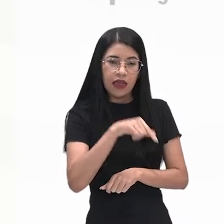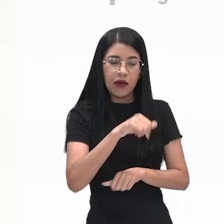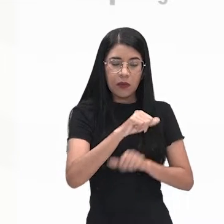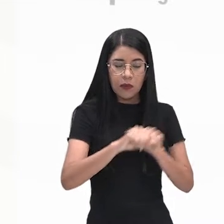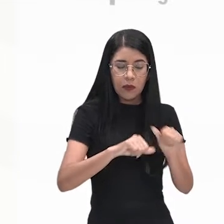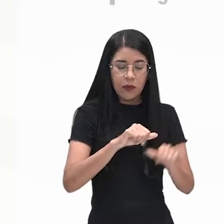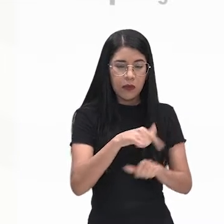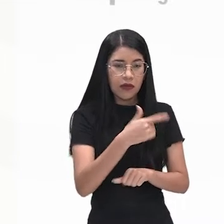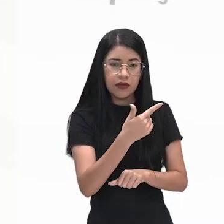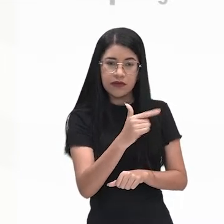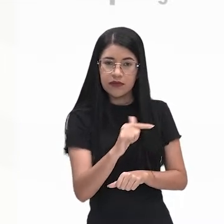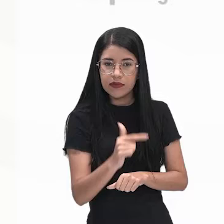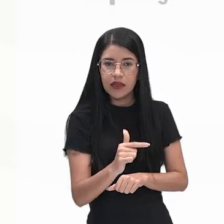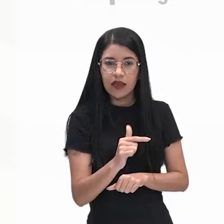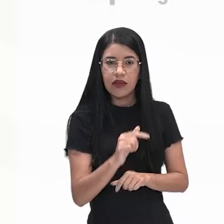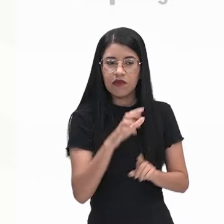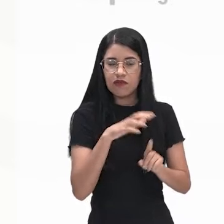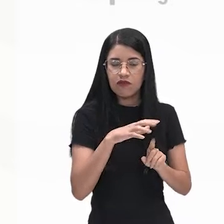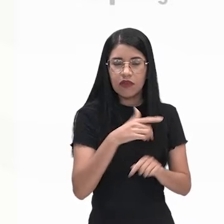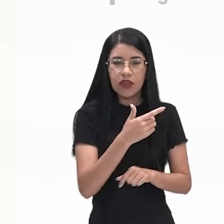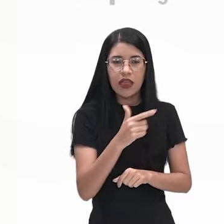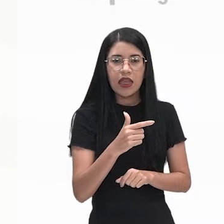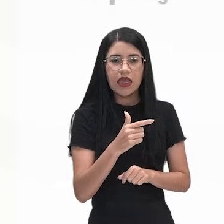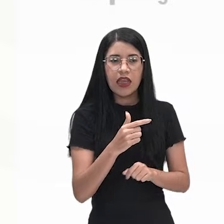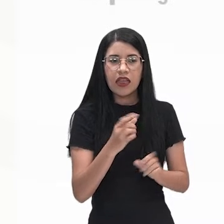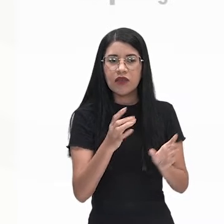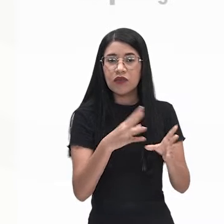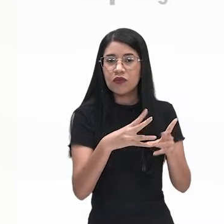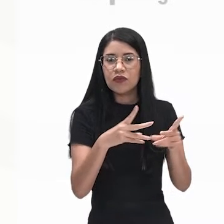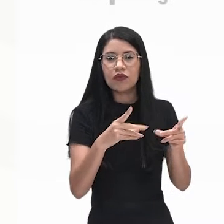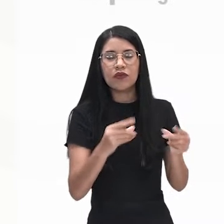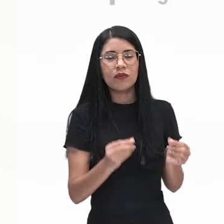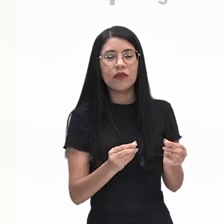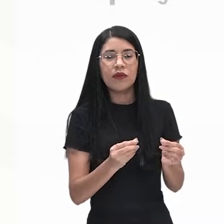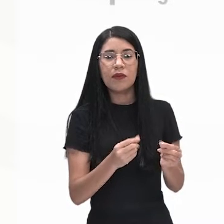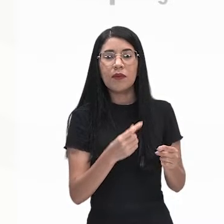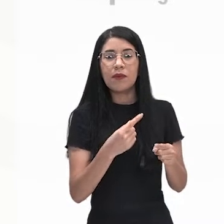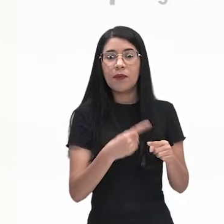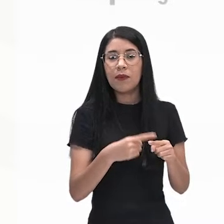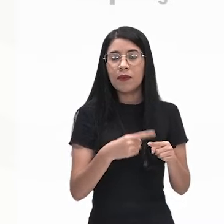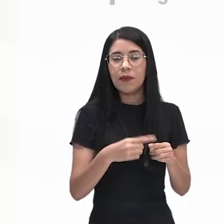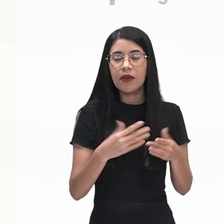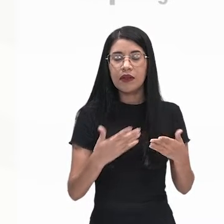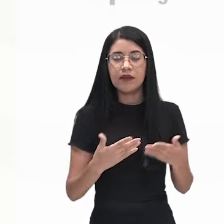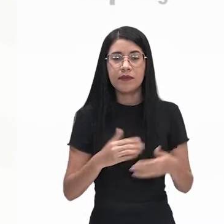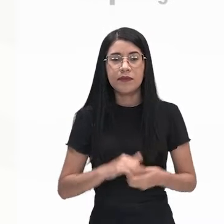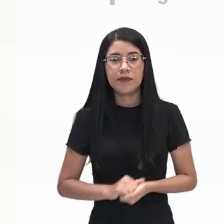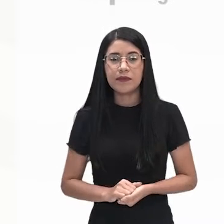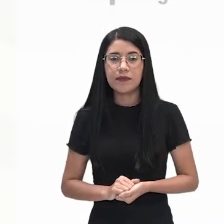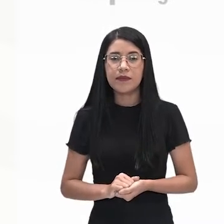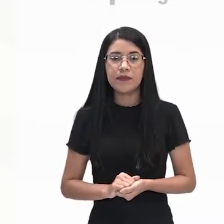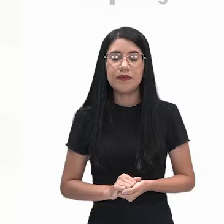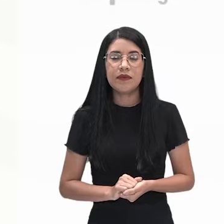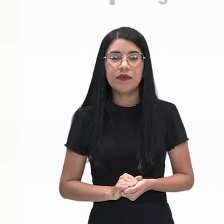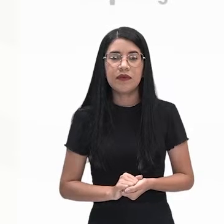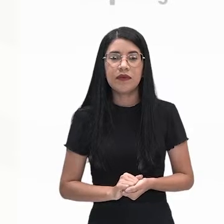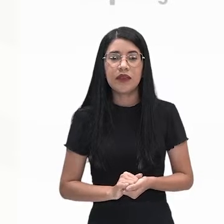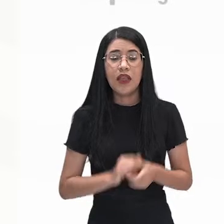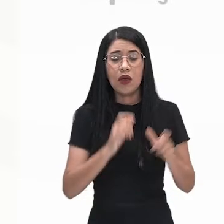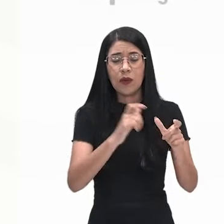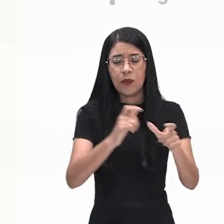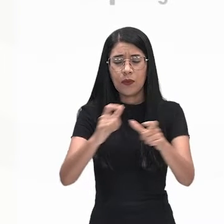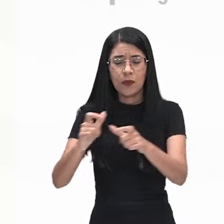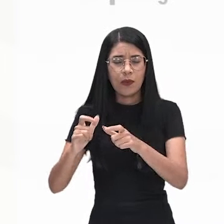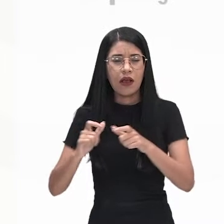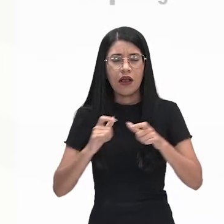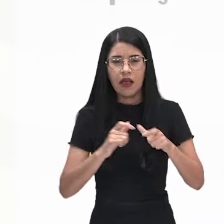alteração humana, ele deixou de existir, tá bom? E deixou de existir pelo seguinte fato: todos os cantos do nosso